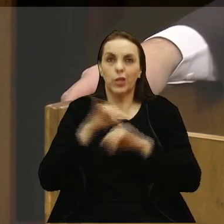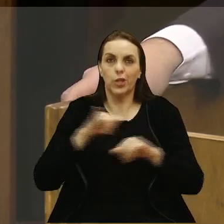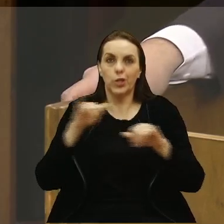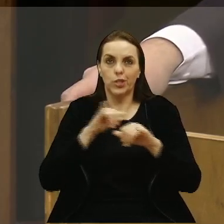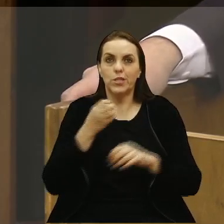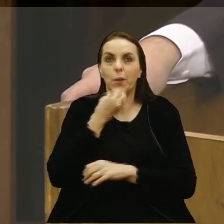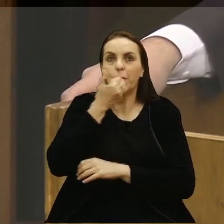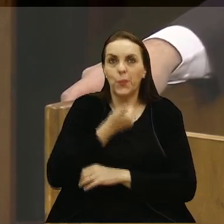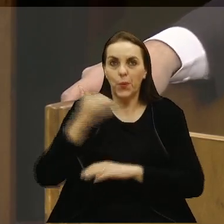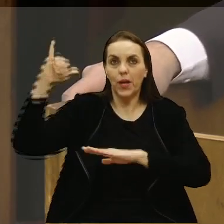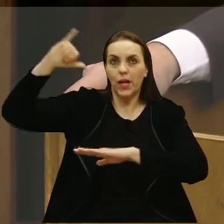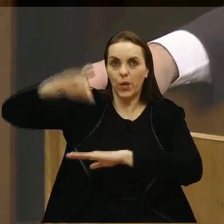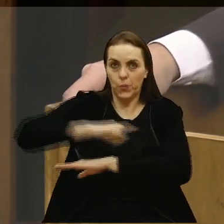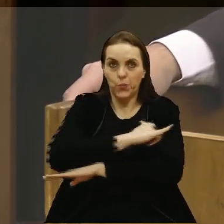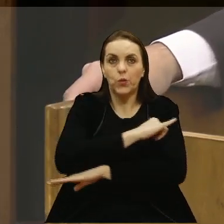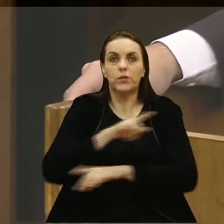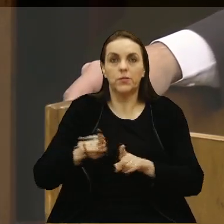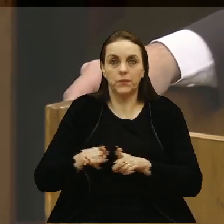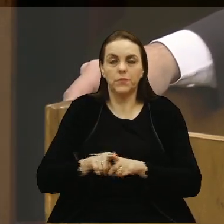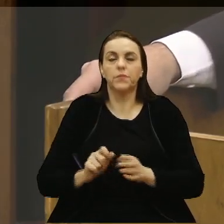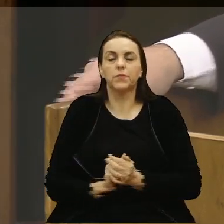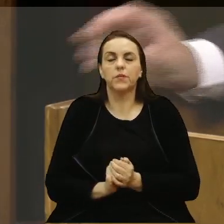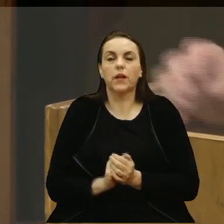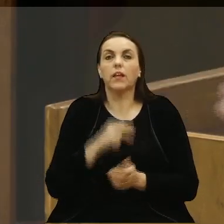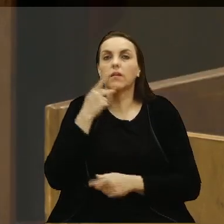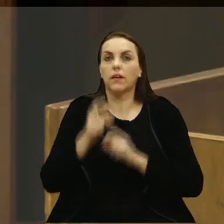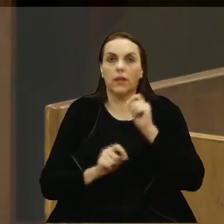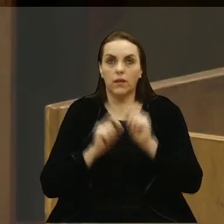tem acontecendo de positivo. Mas é dizer